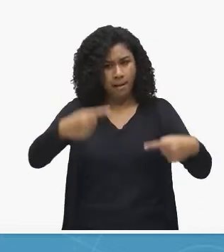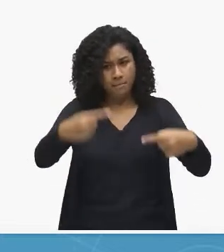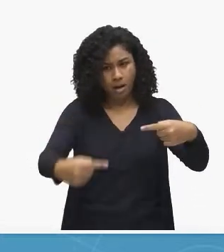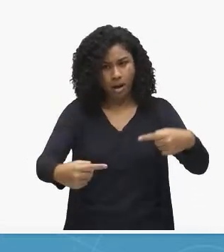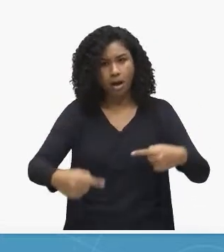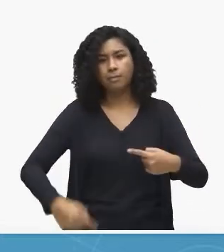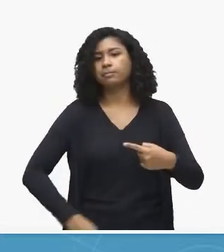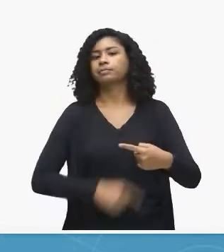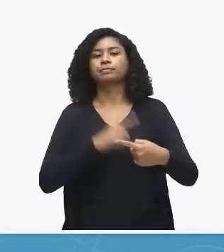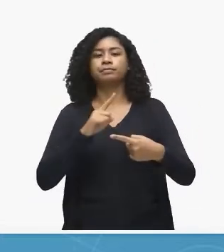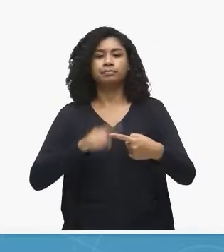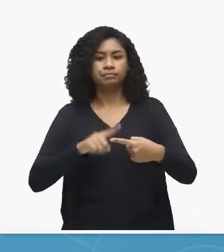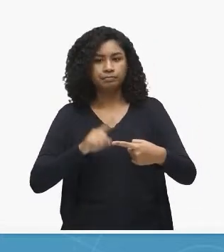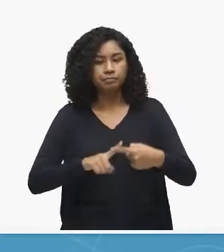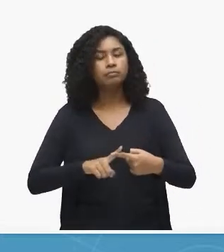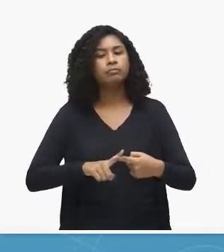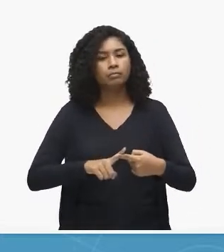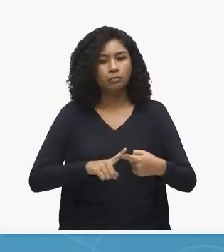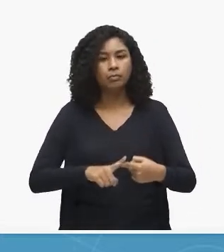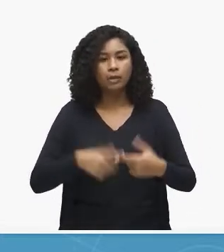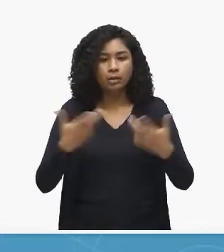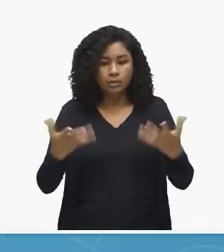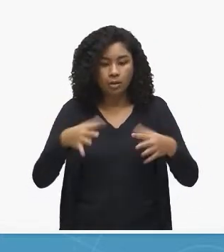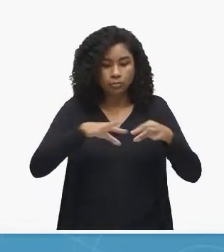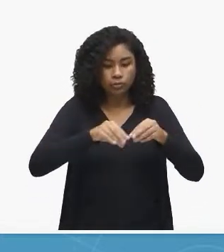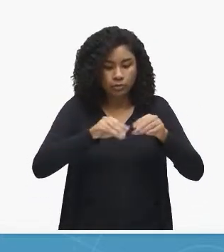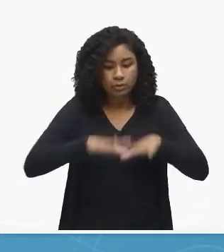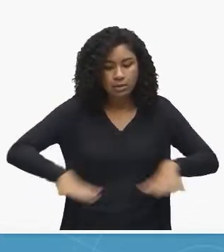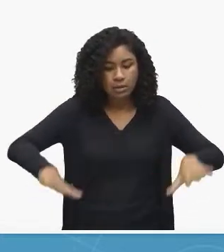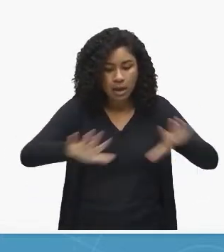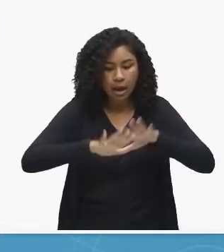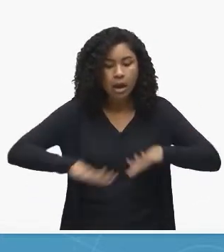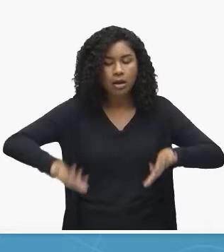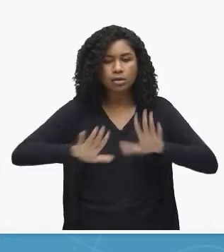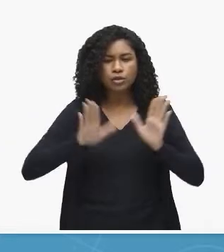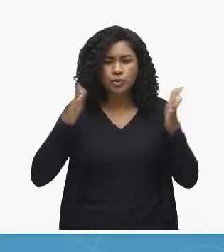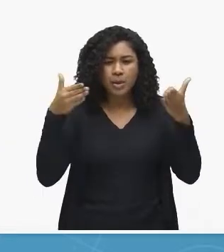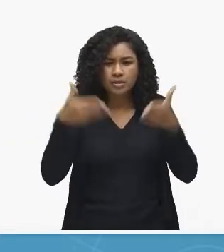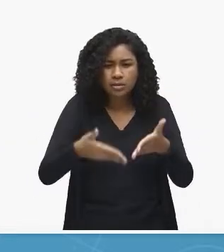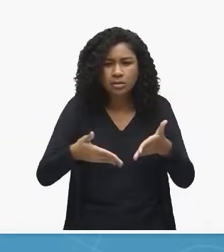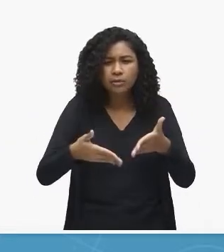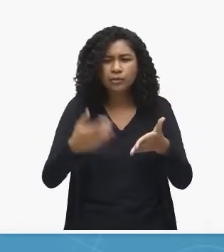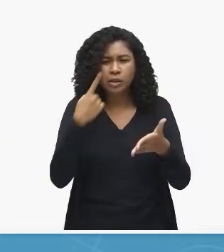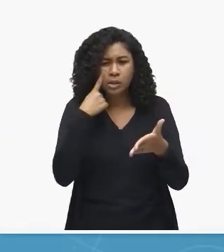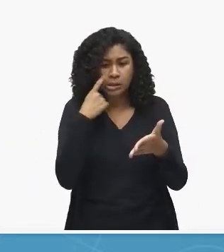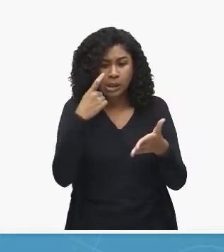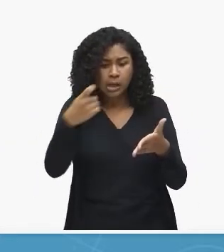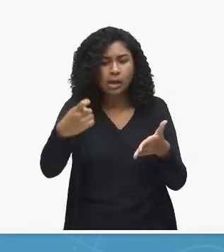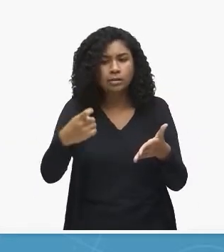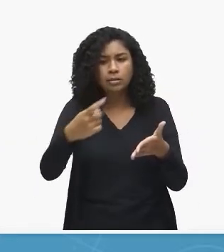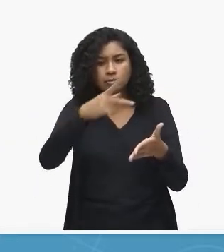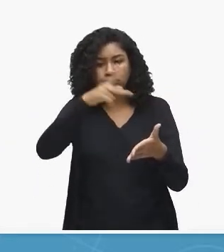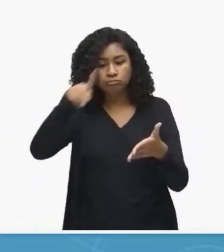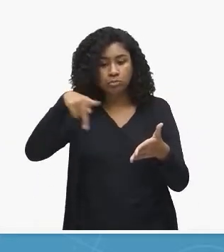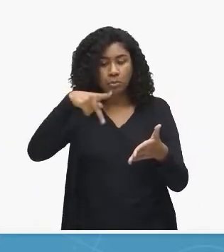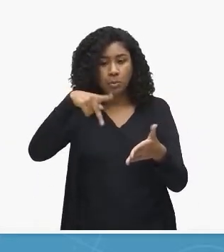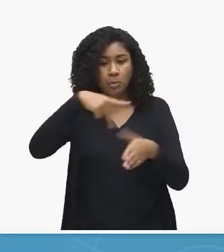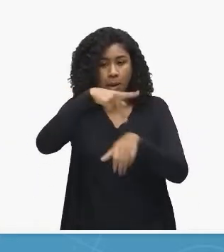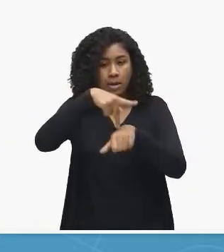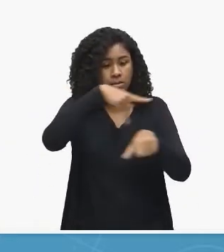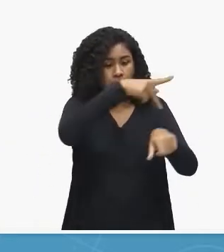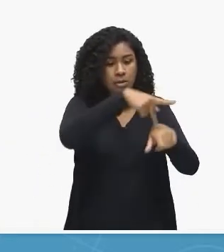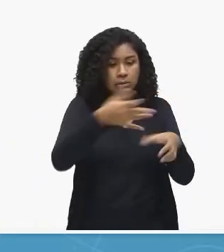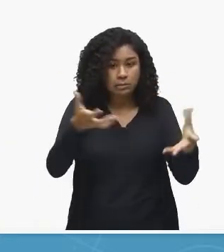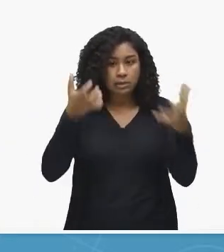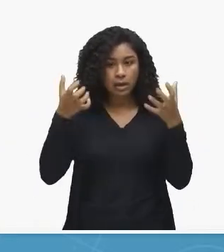essas rivalidades pelo controle de territórios. O ultranacionalismo, que são aqueles nacionalismos radicais, como